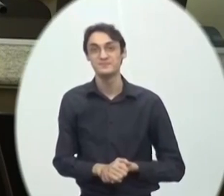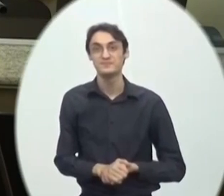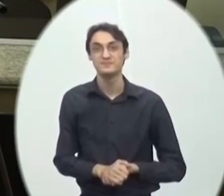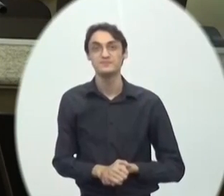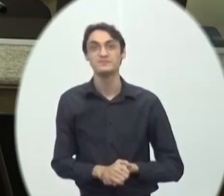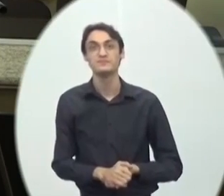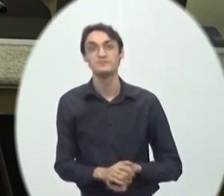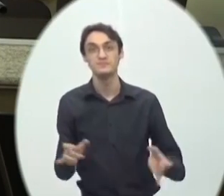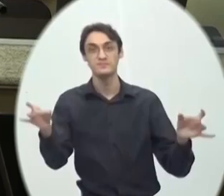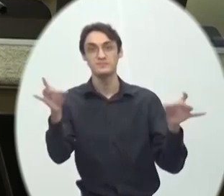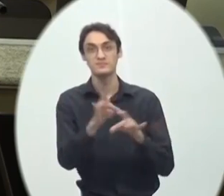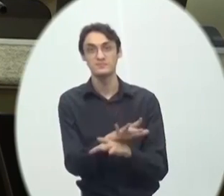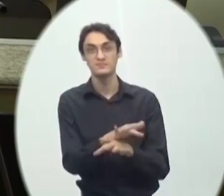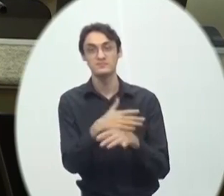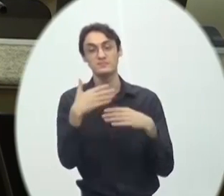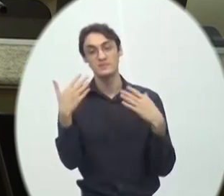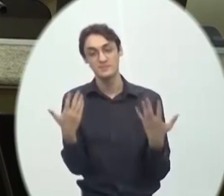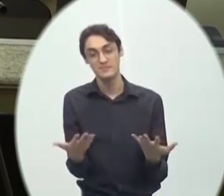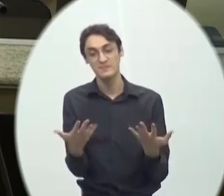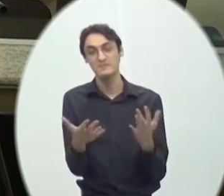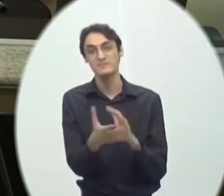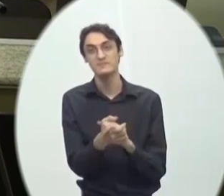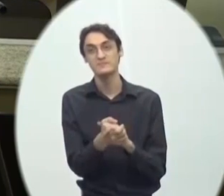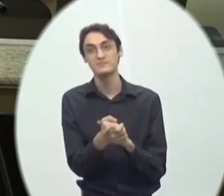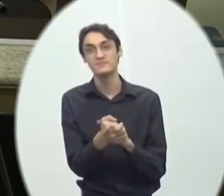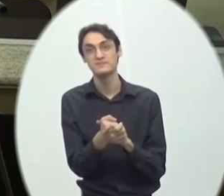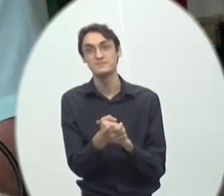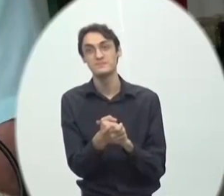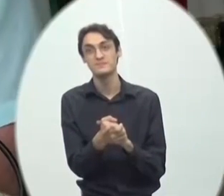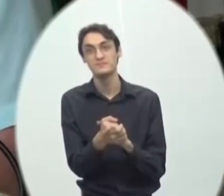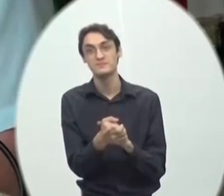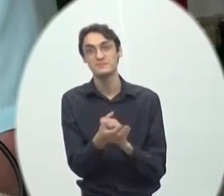só para terminar, então. É claro que